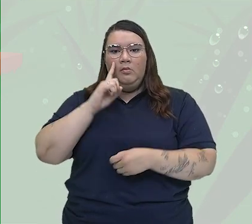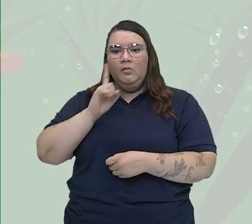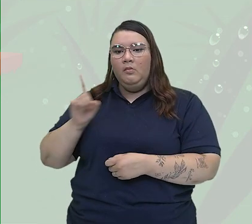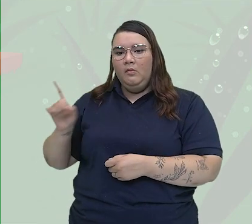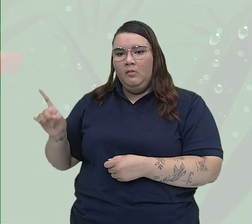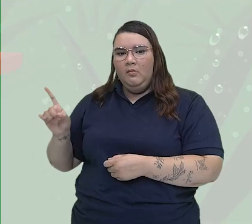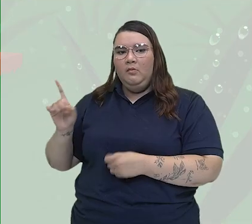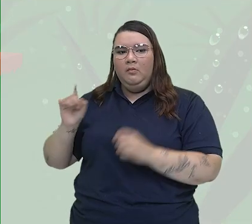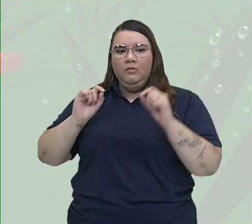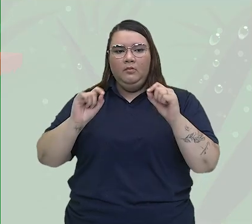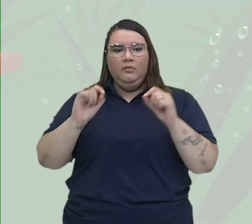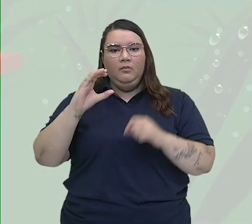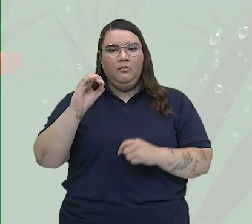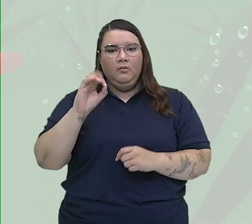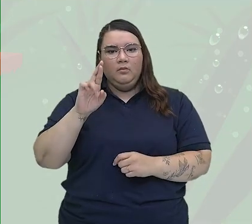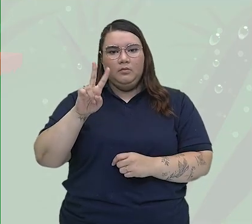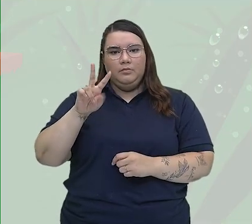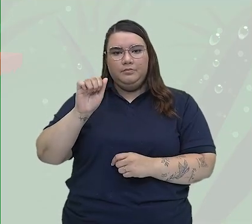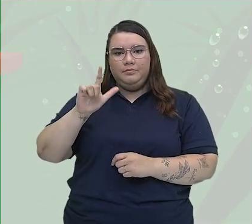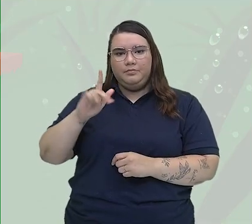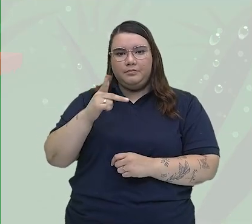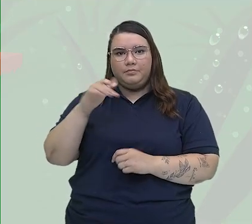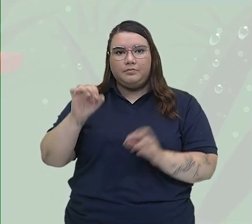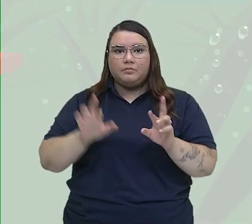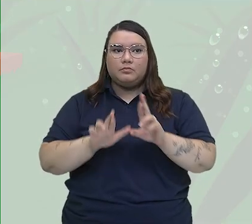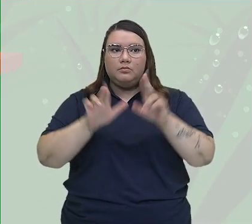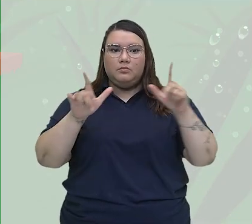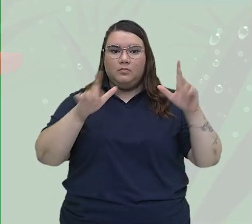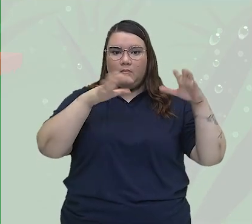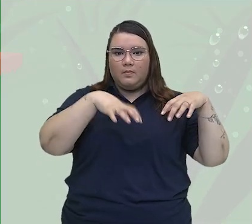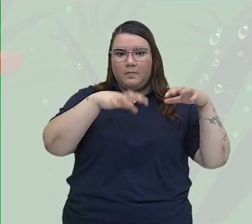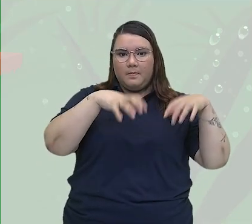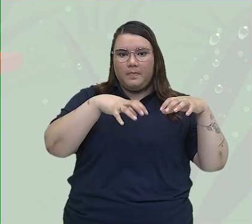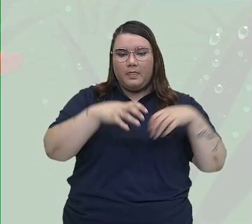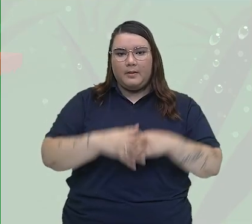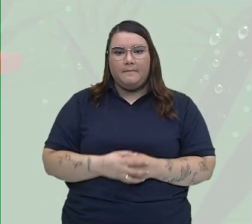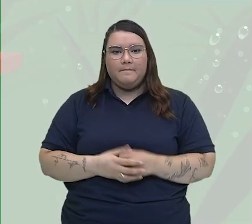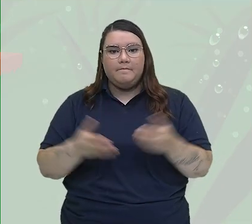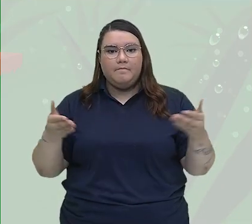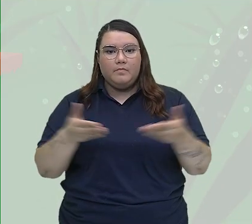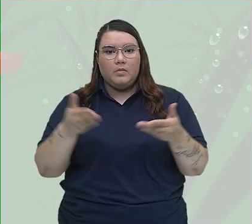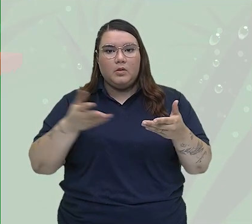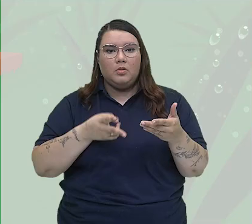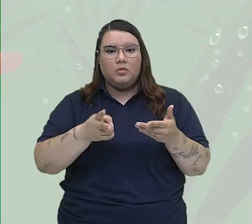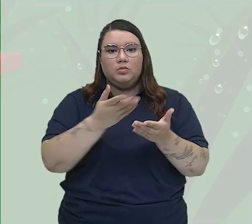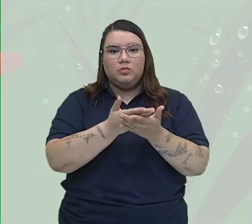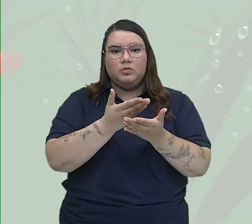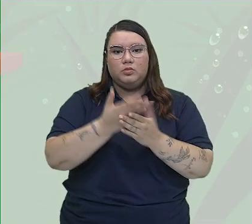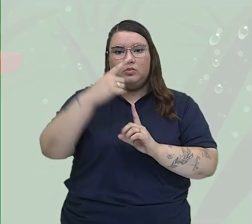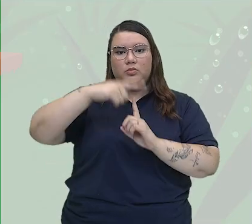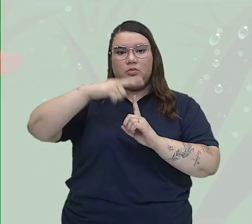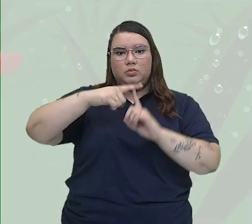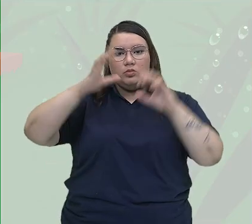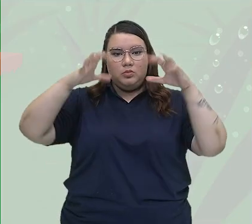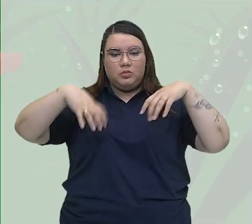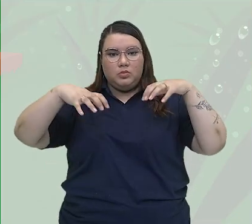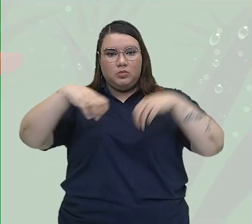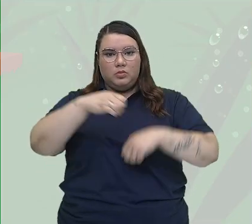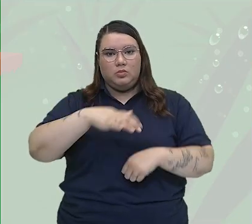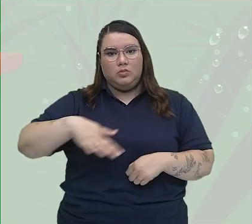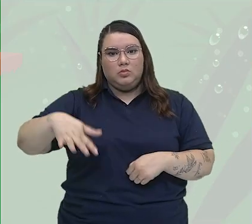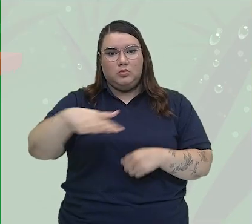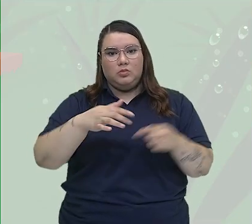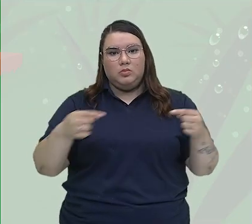tem a questão do orvalho, que é diferente de precipitação. A gente continua agora falando sobre os tipos de chuva na questão